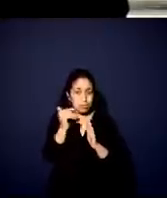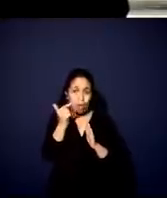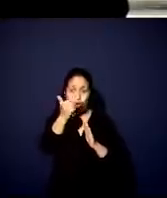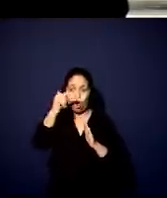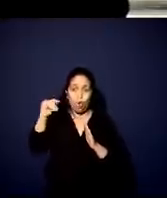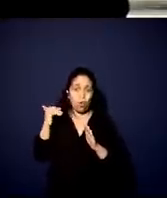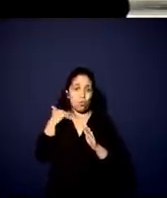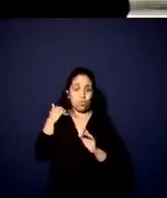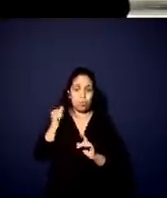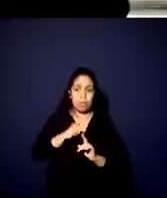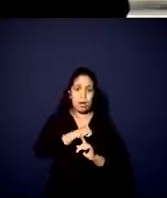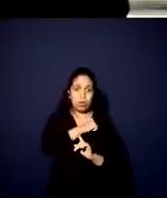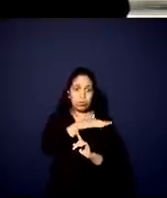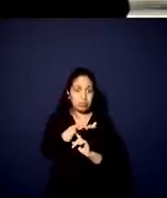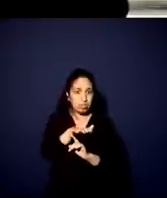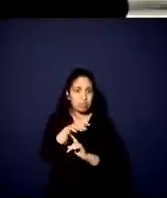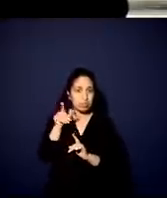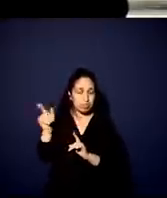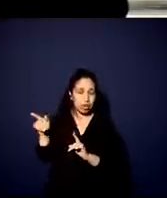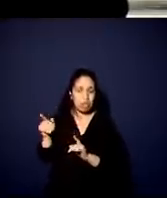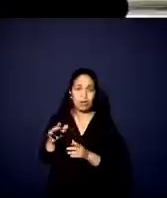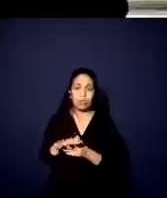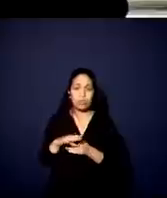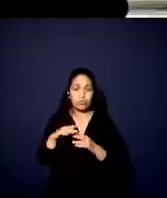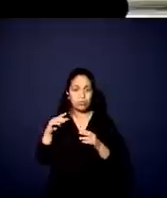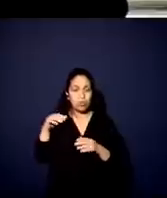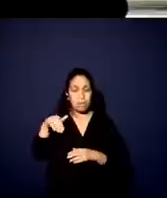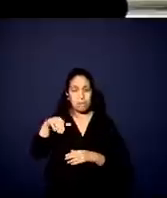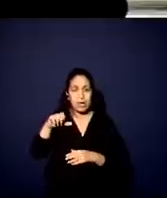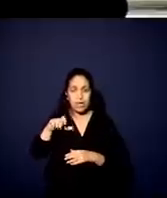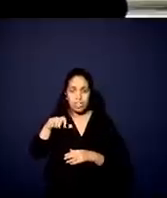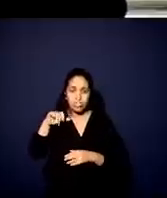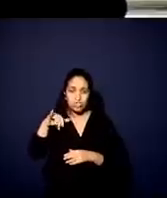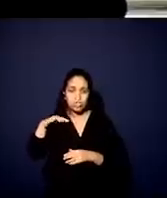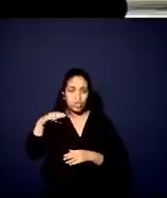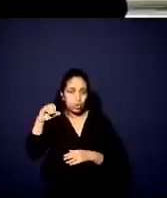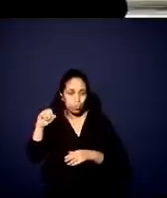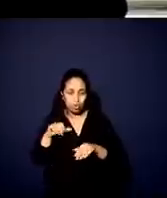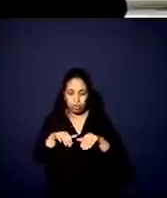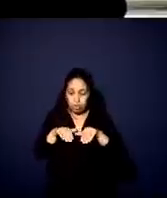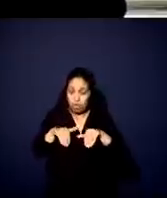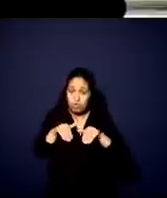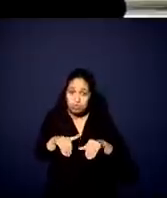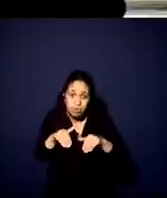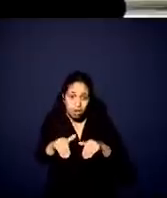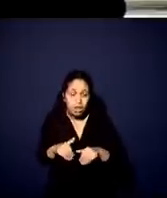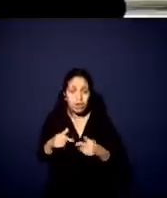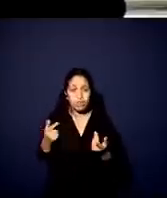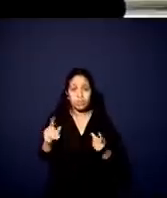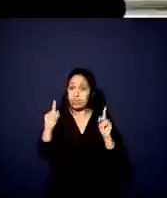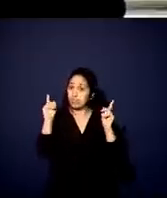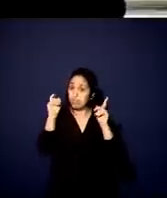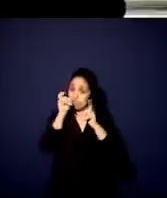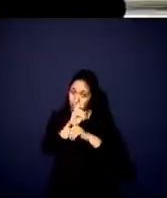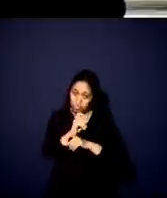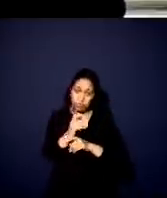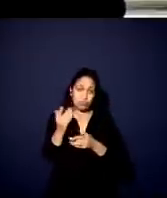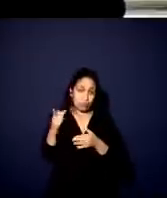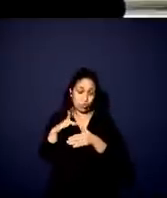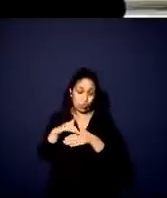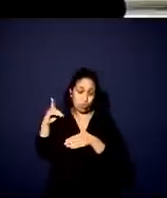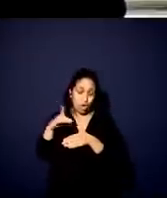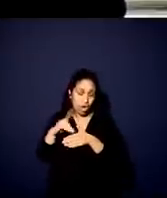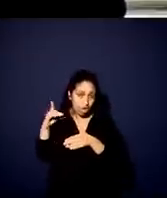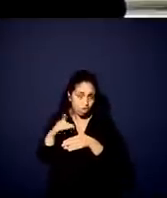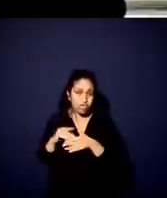centrais também surpreendendo no México na Austrália o que fica um pouco mais difícil para o dólar eu queria saber assim